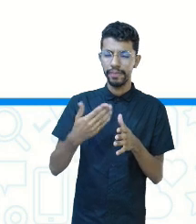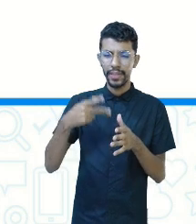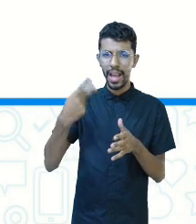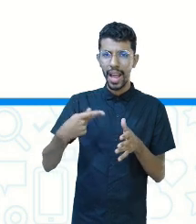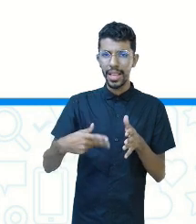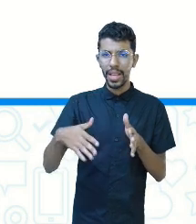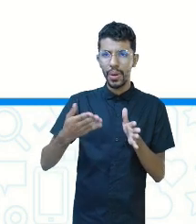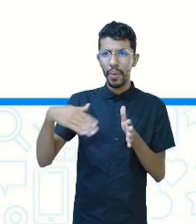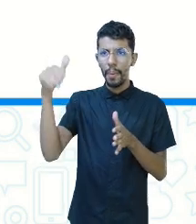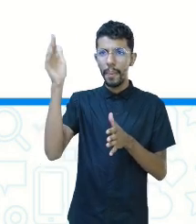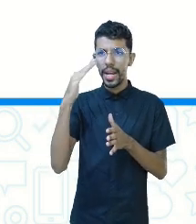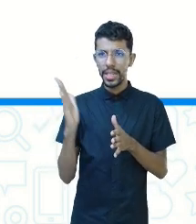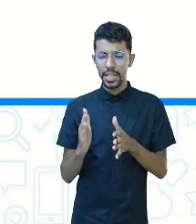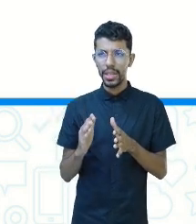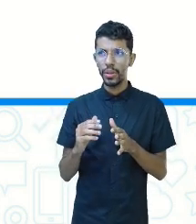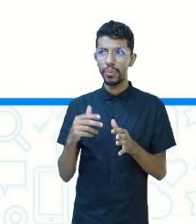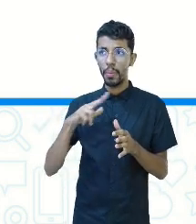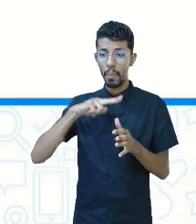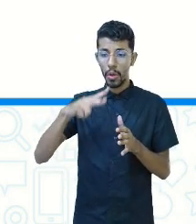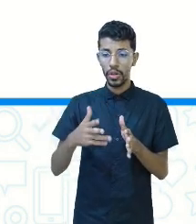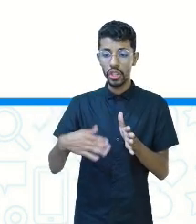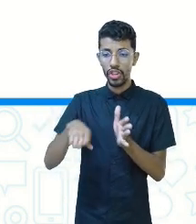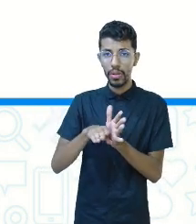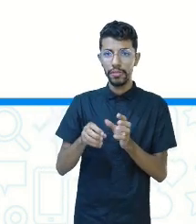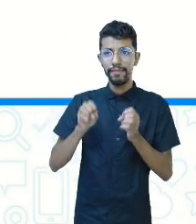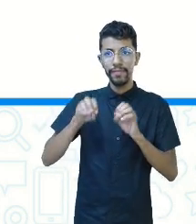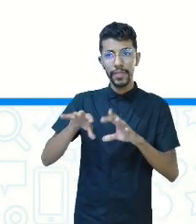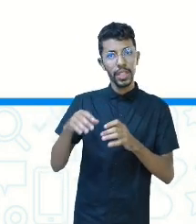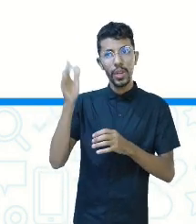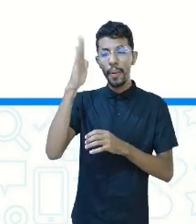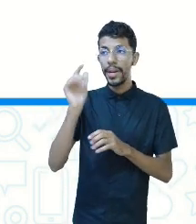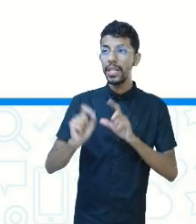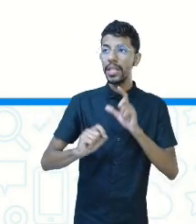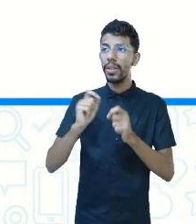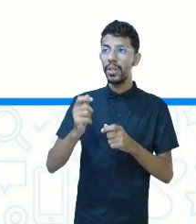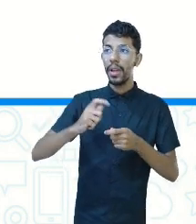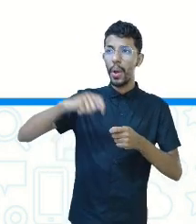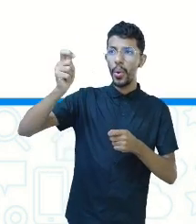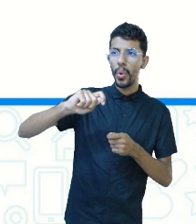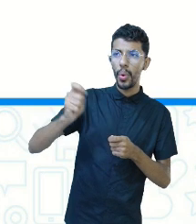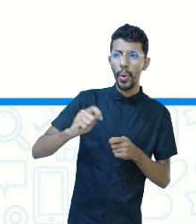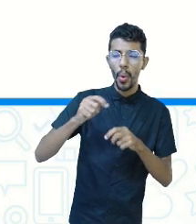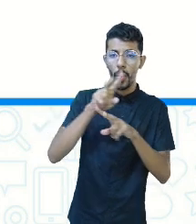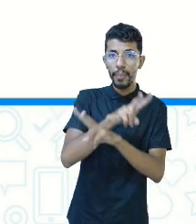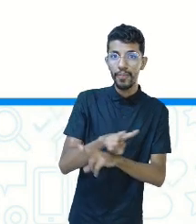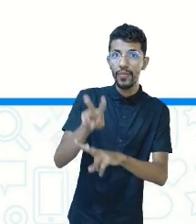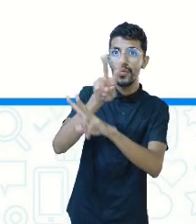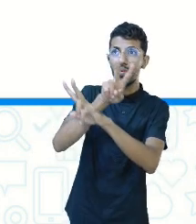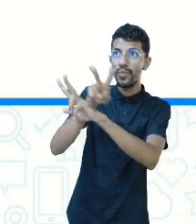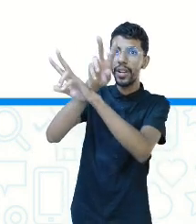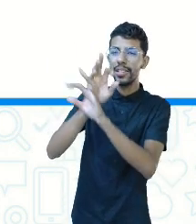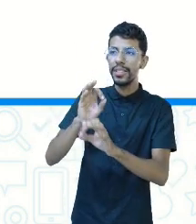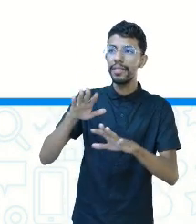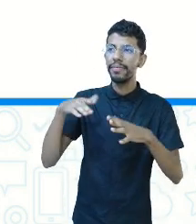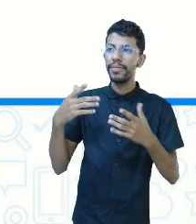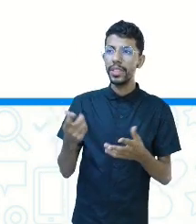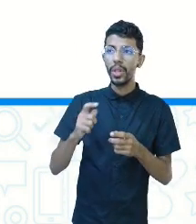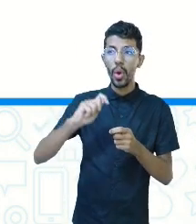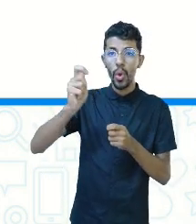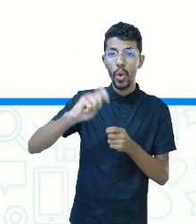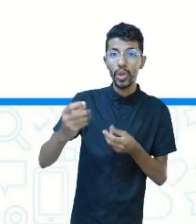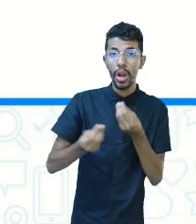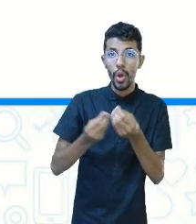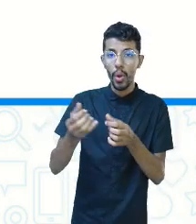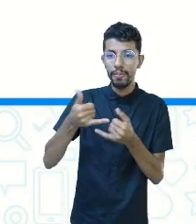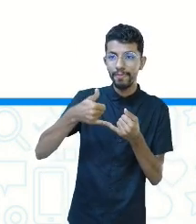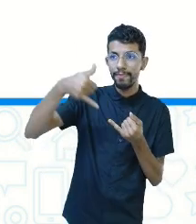de diversão. Ela voa através da força dos ventos e é controlada por uma corda que permite ao condutor